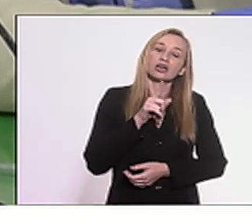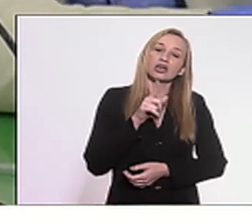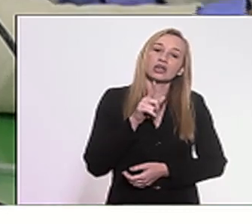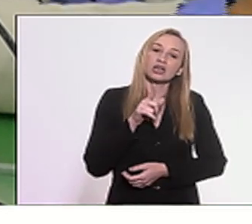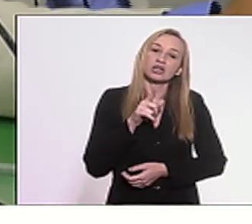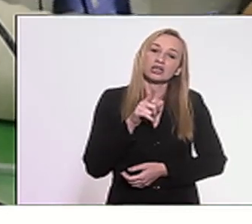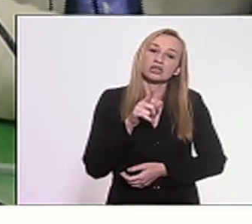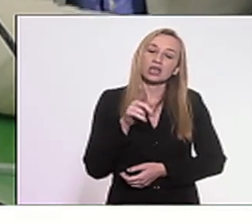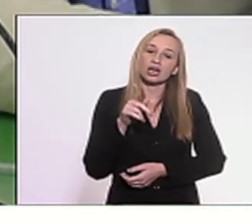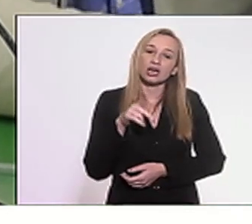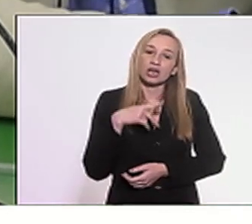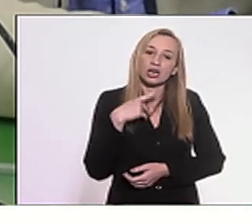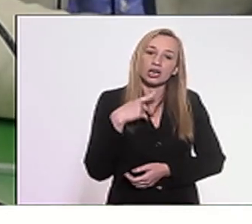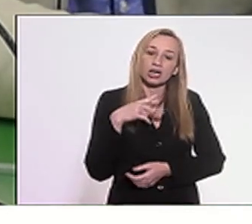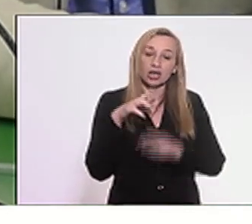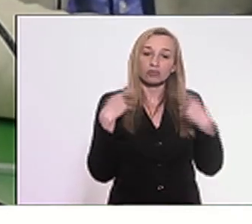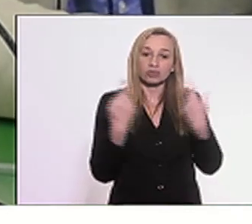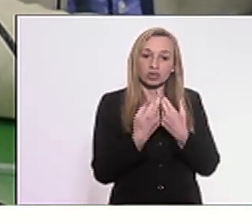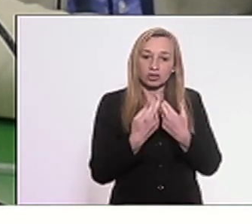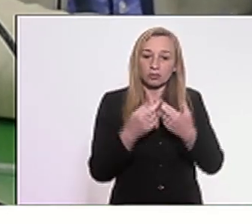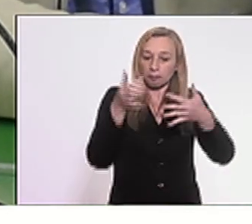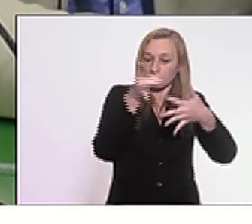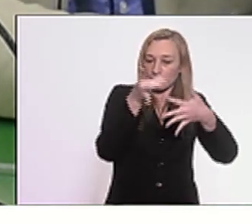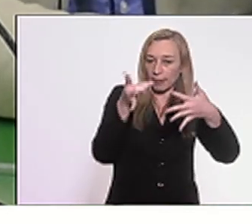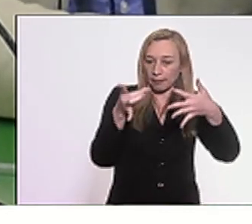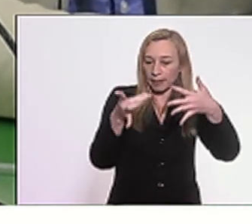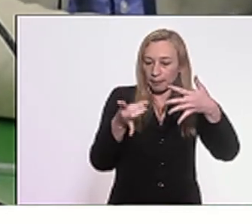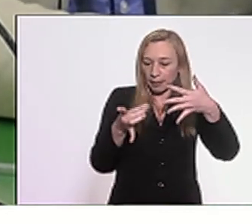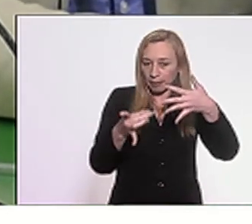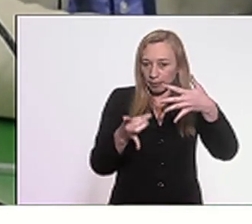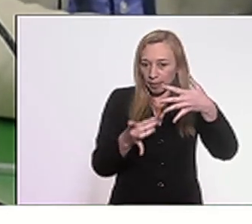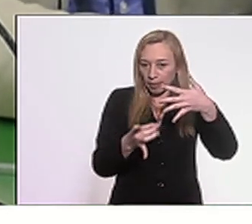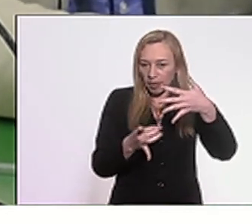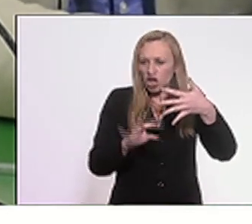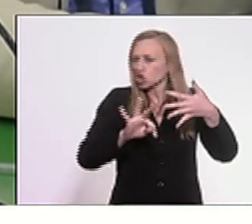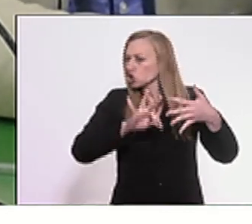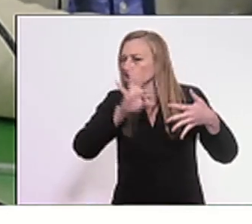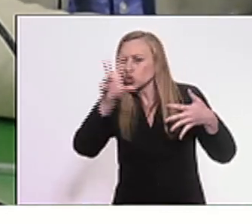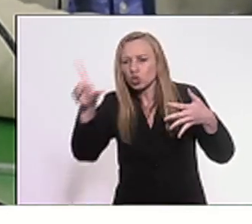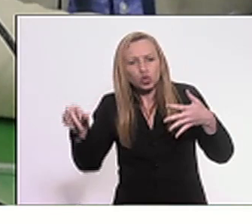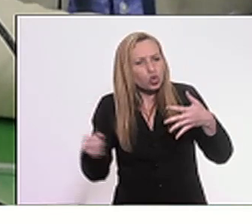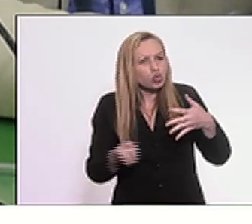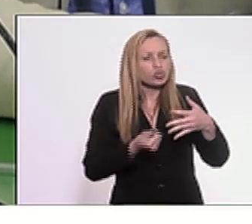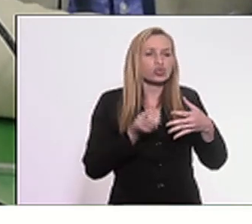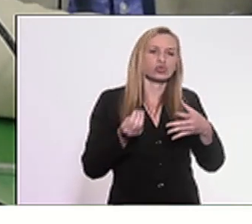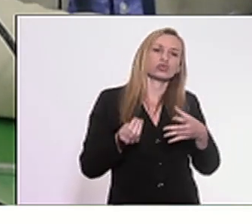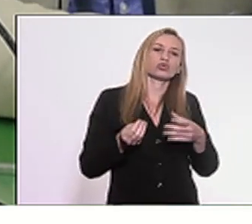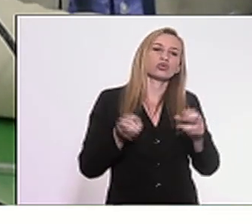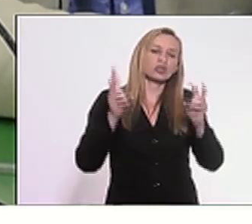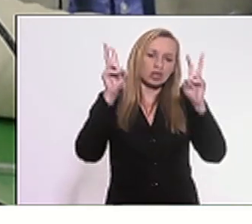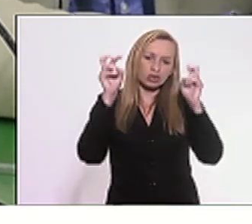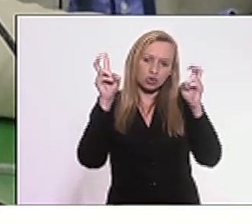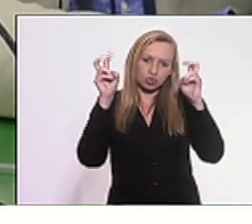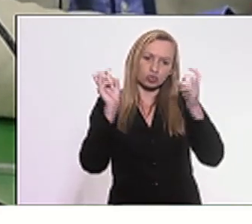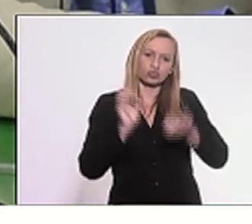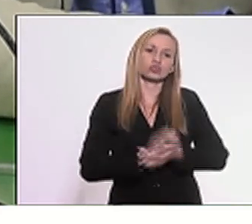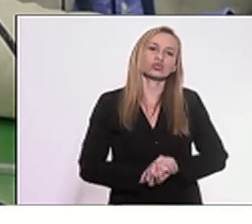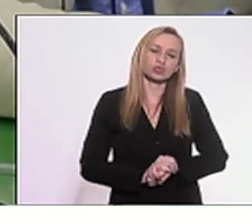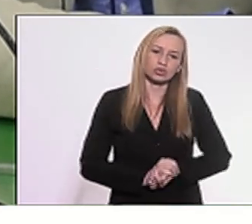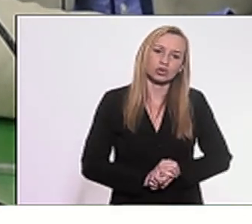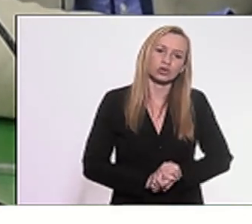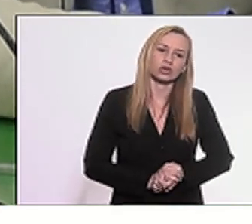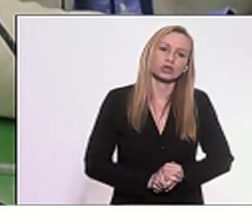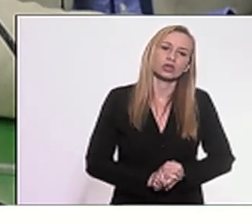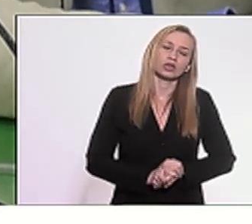vão ser tratadas de forma mais específica todos os elementos que envolvem essas